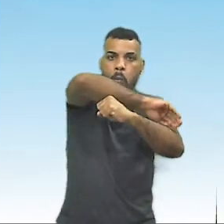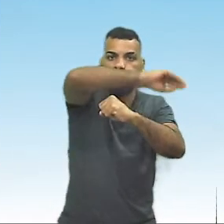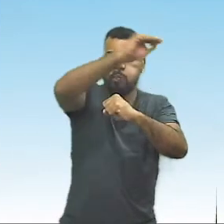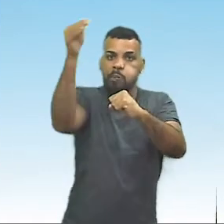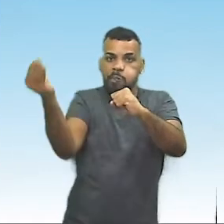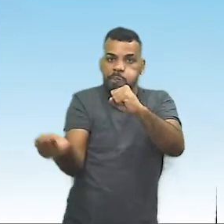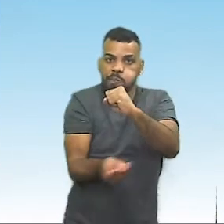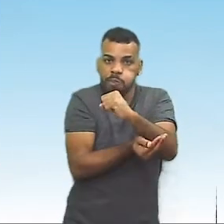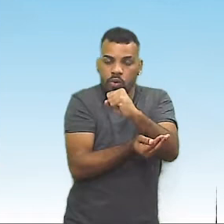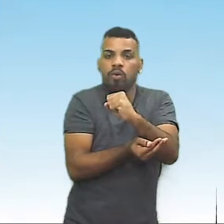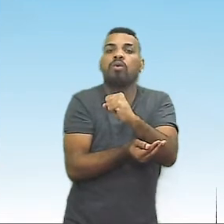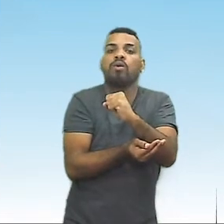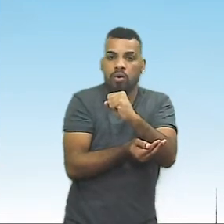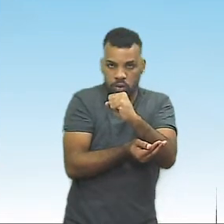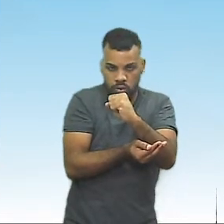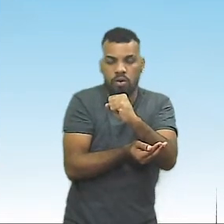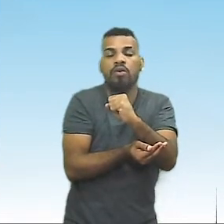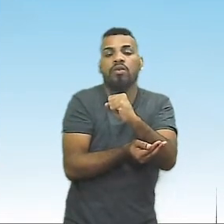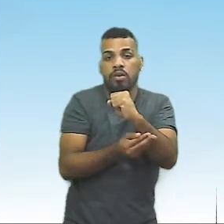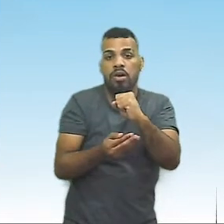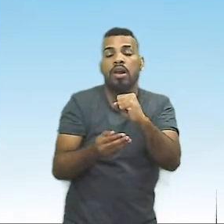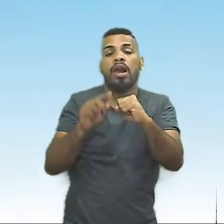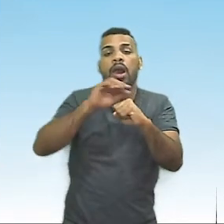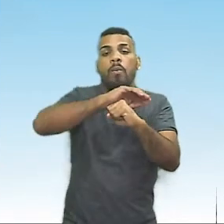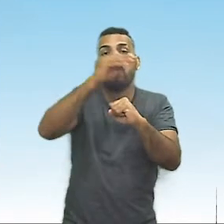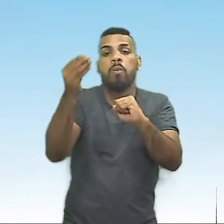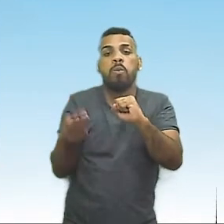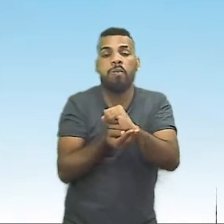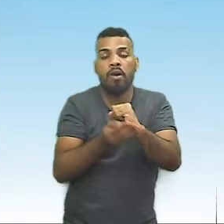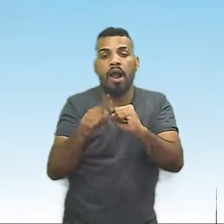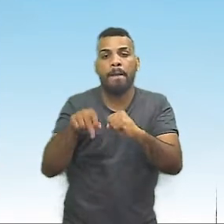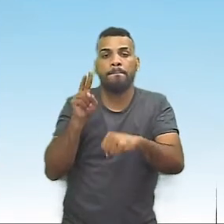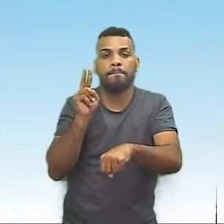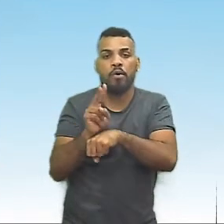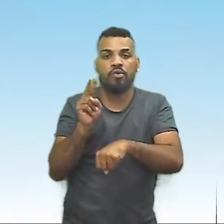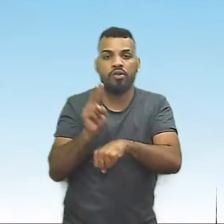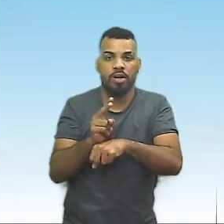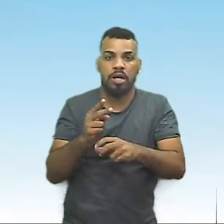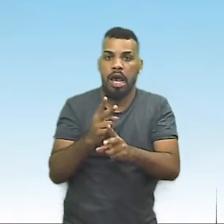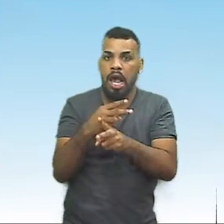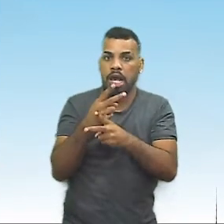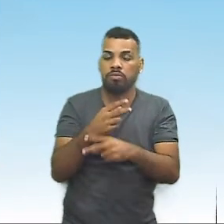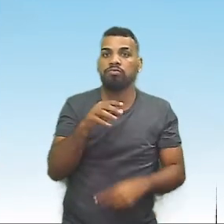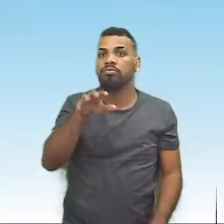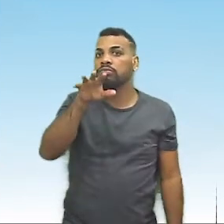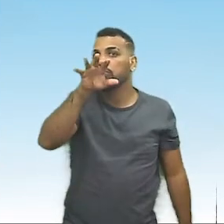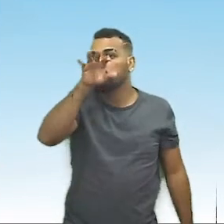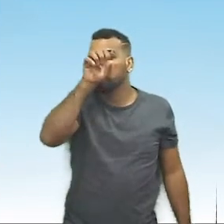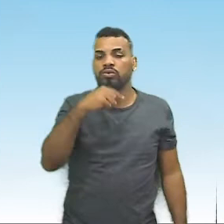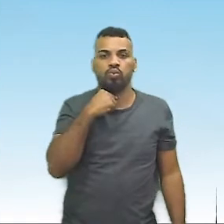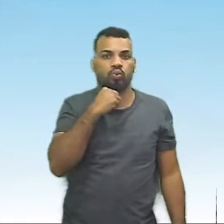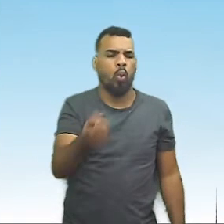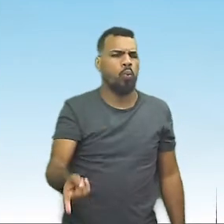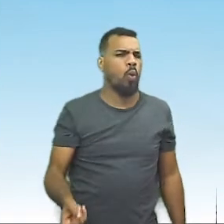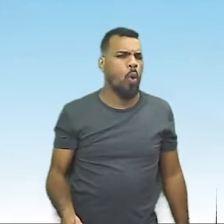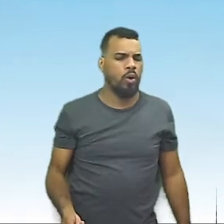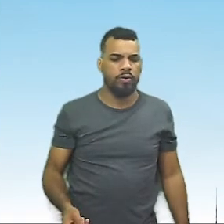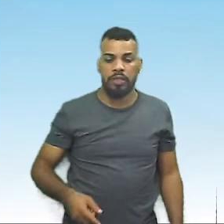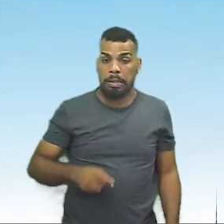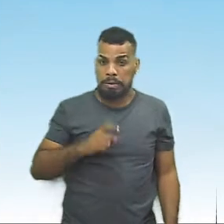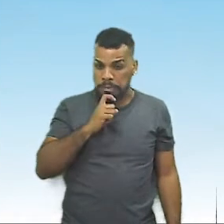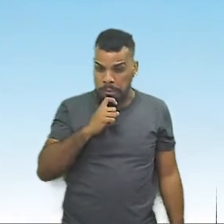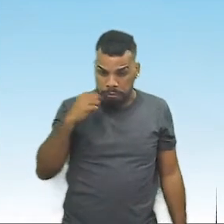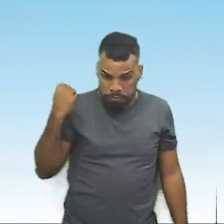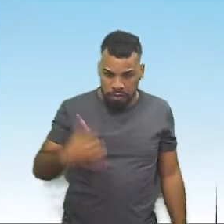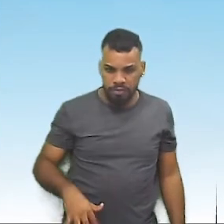espaço vazio entre os gases, por isso não tem ar para respirarmos e ela é muito fria.